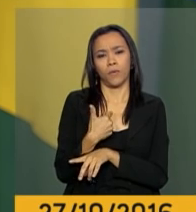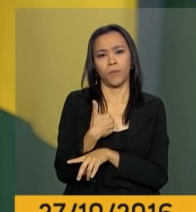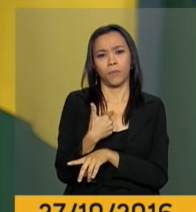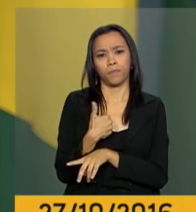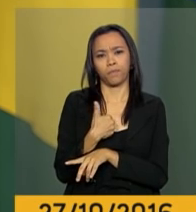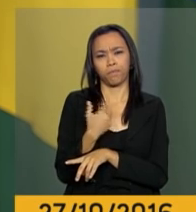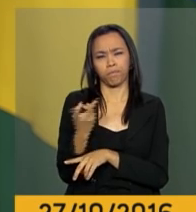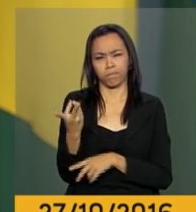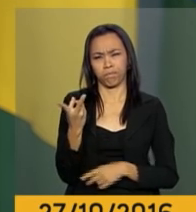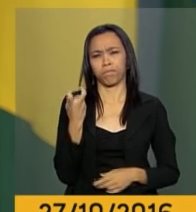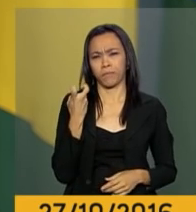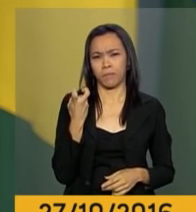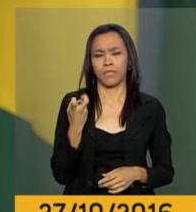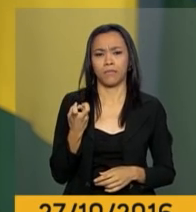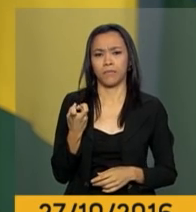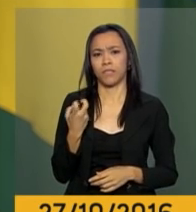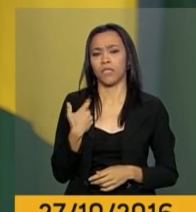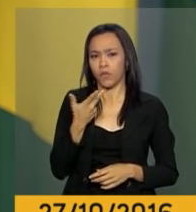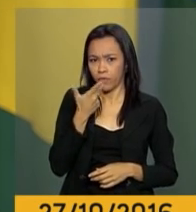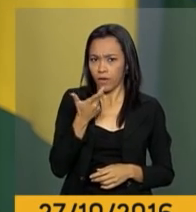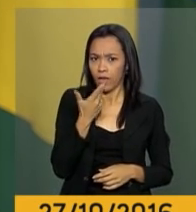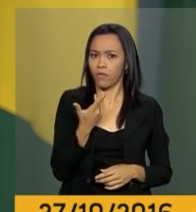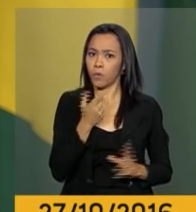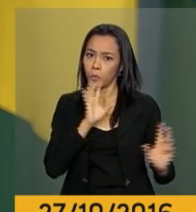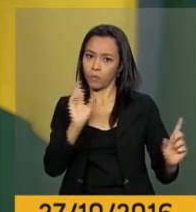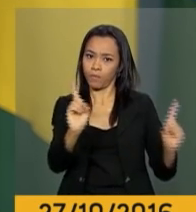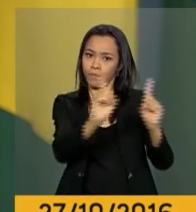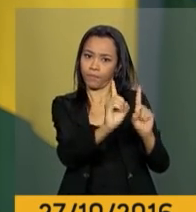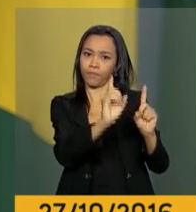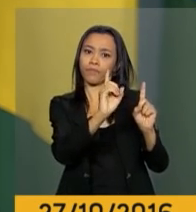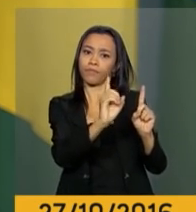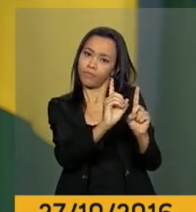eu percebi, eu falava com um casal,